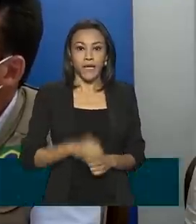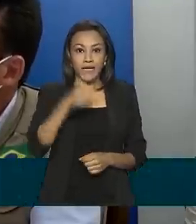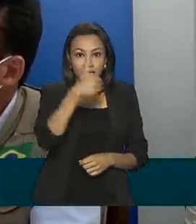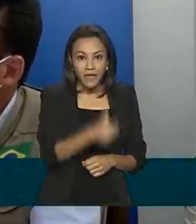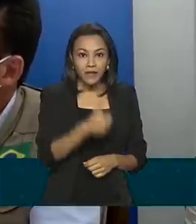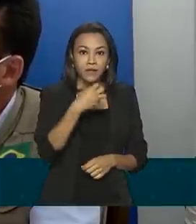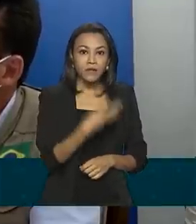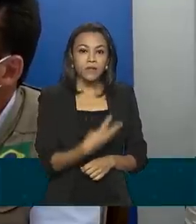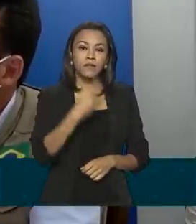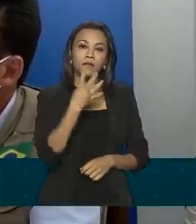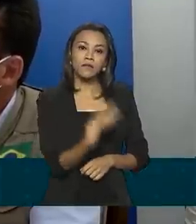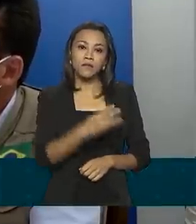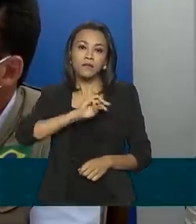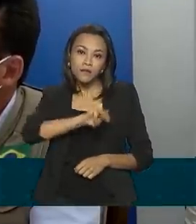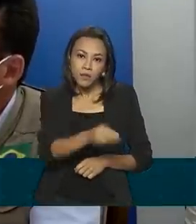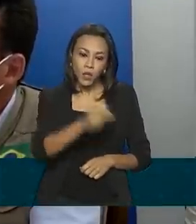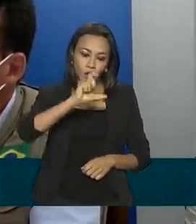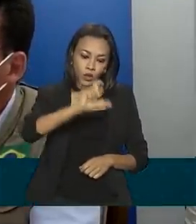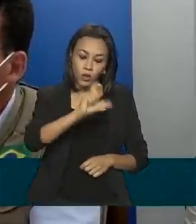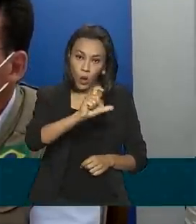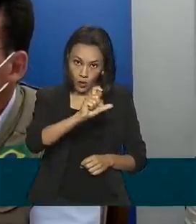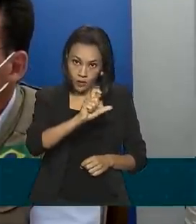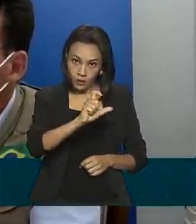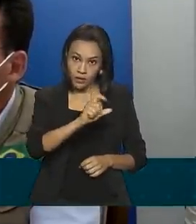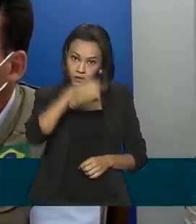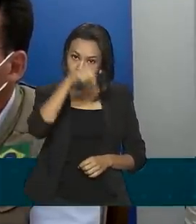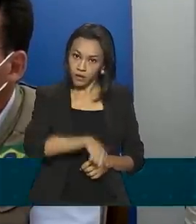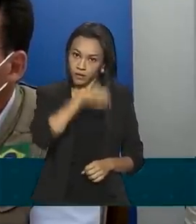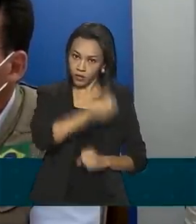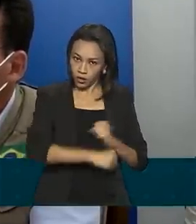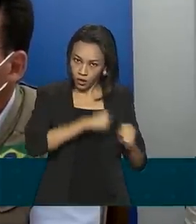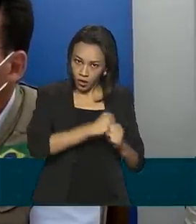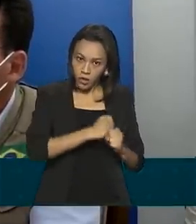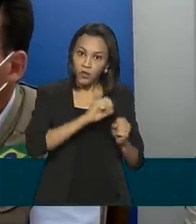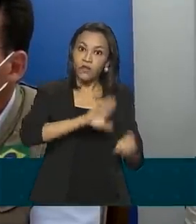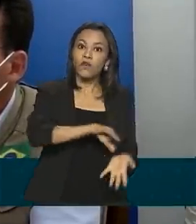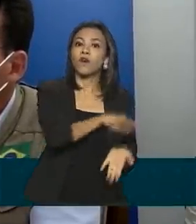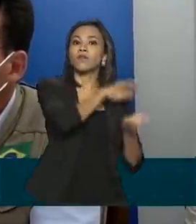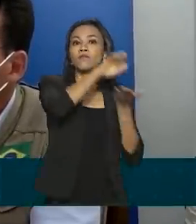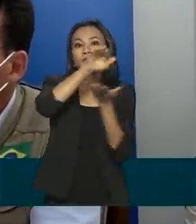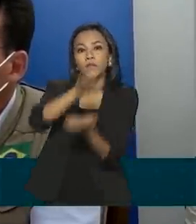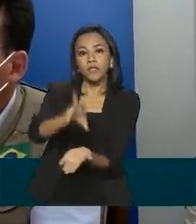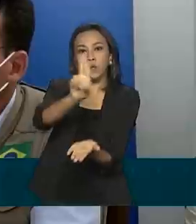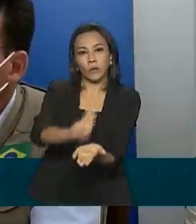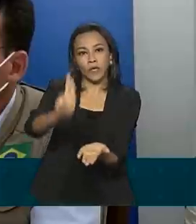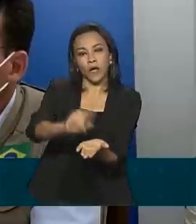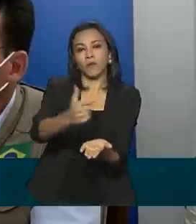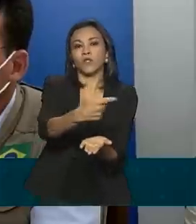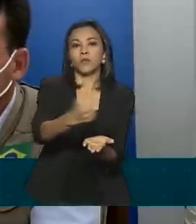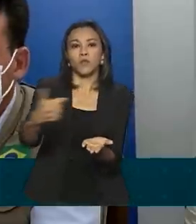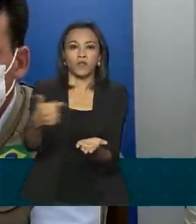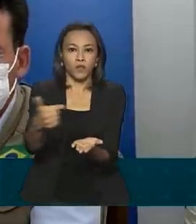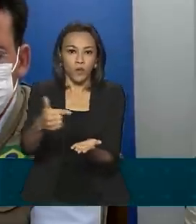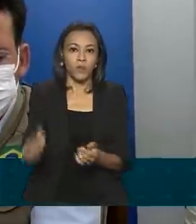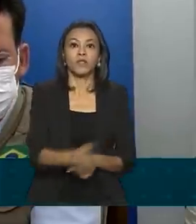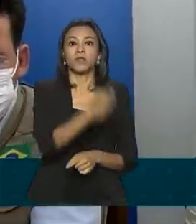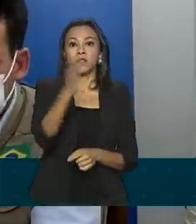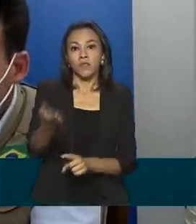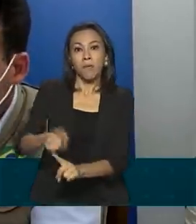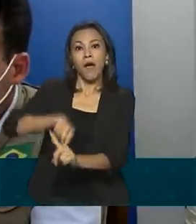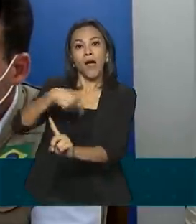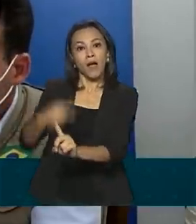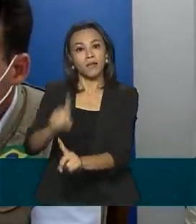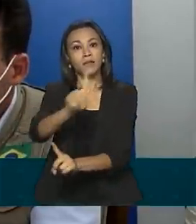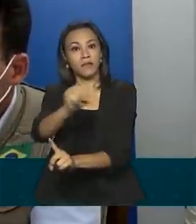de doses remanescentes de 2021 para o ano de 2022. Mais 100 milhões de doses com a Pfizer,